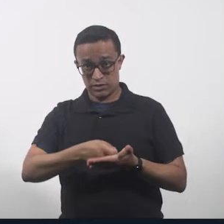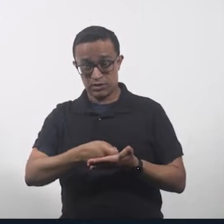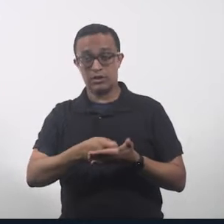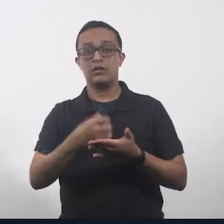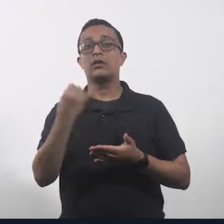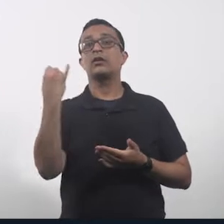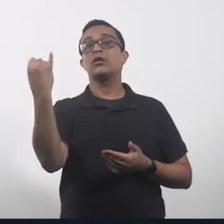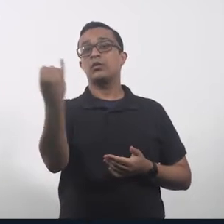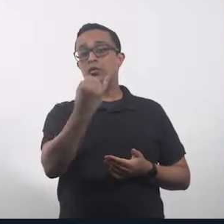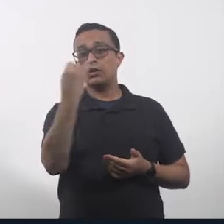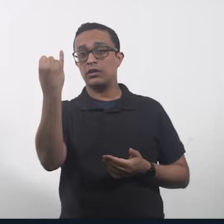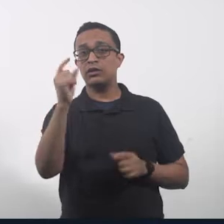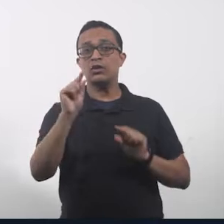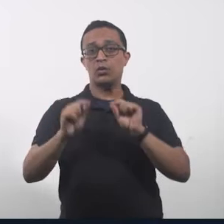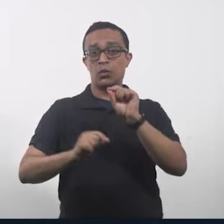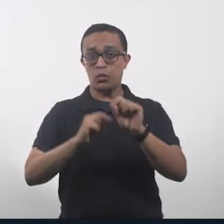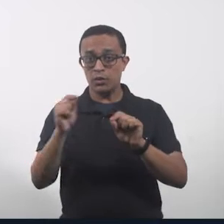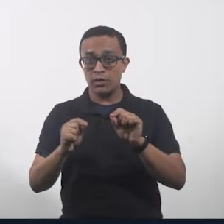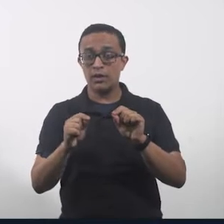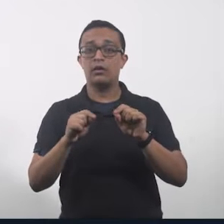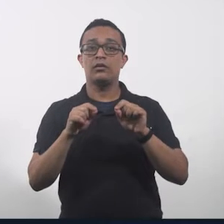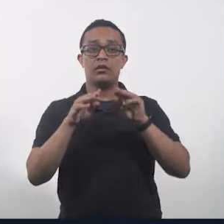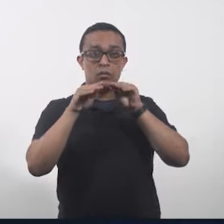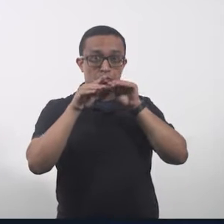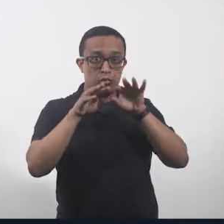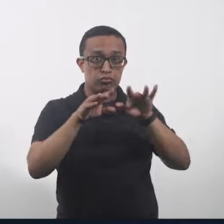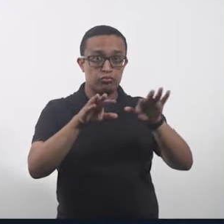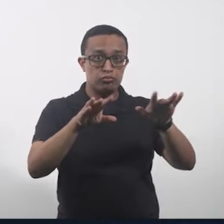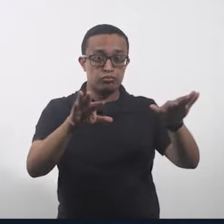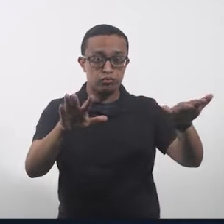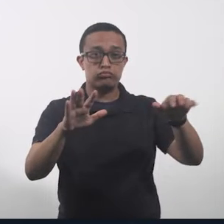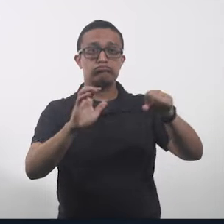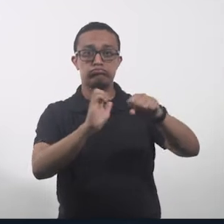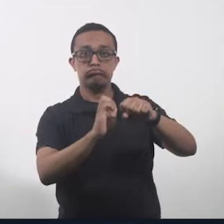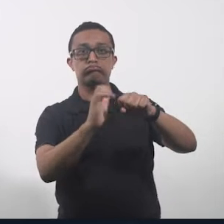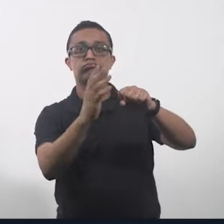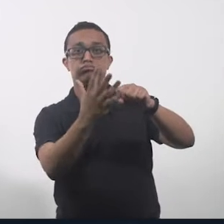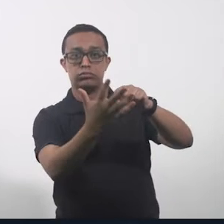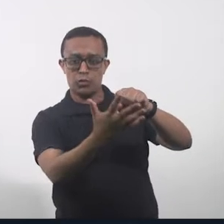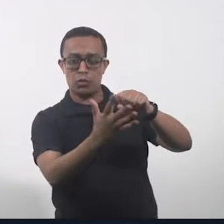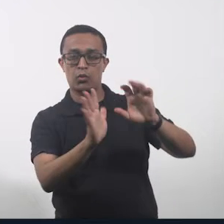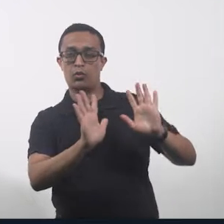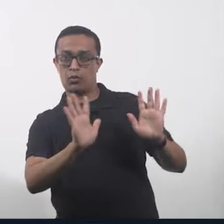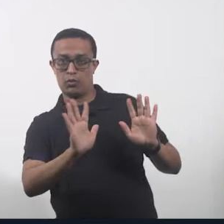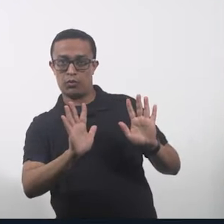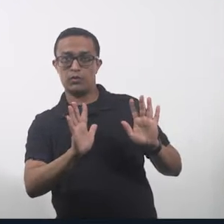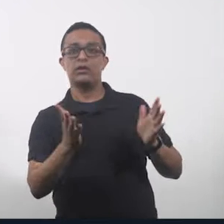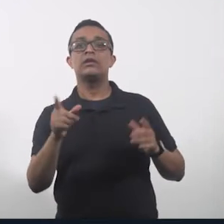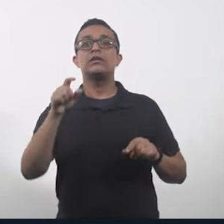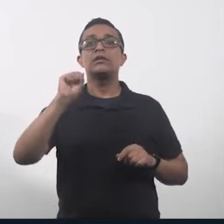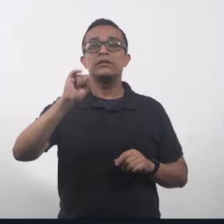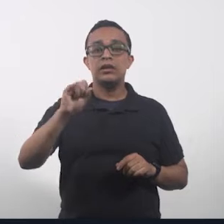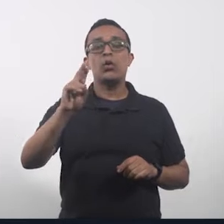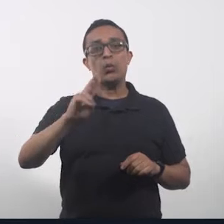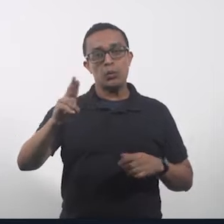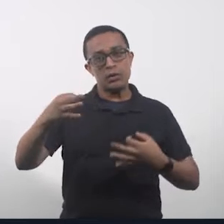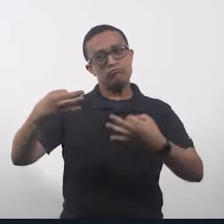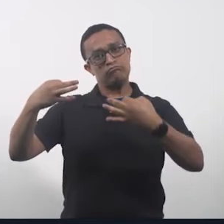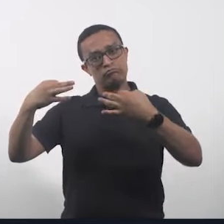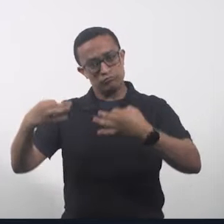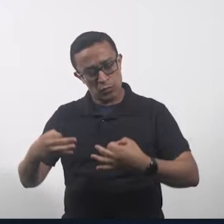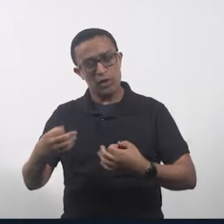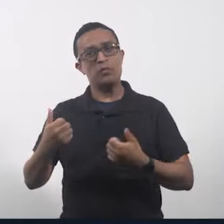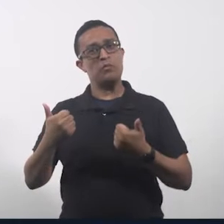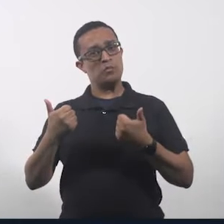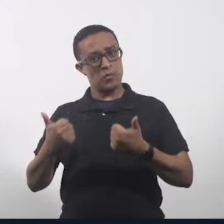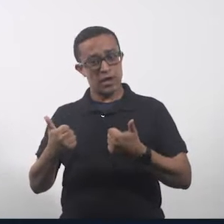são importantes para o controle da doença, né, para a transmissão do SARS-CoV-2, e, se bem utilizadas e indicadas, elas permitem que a